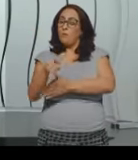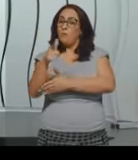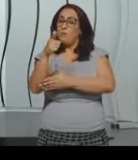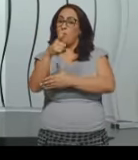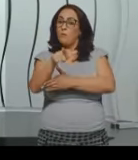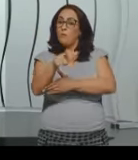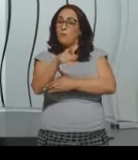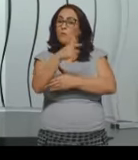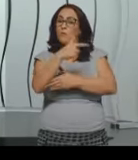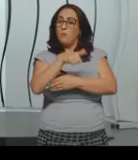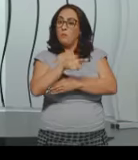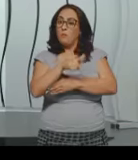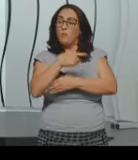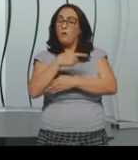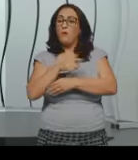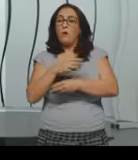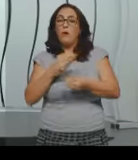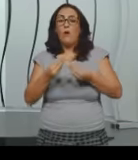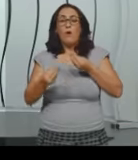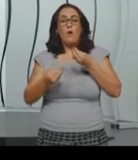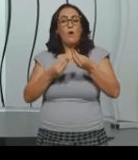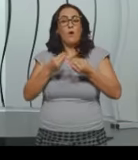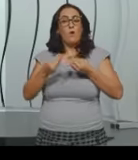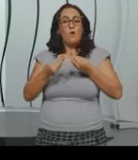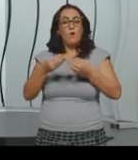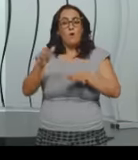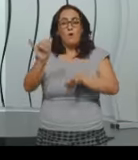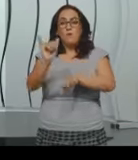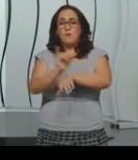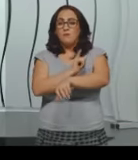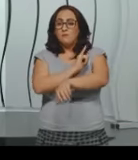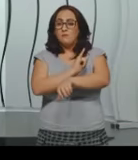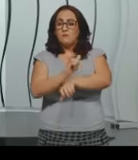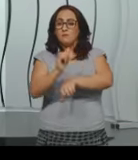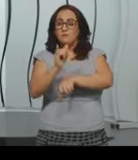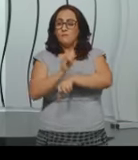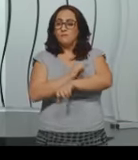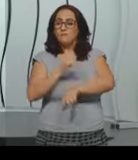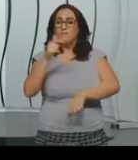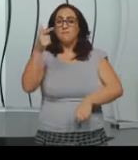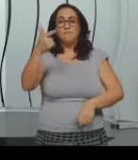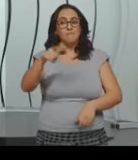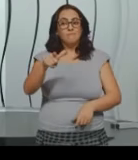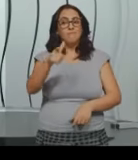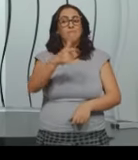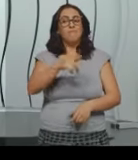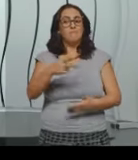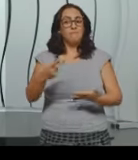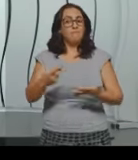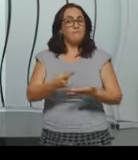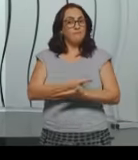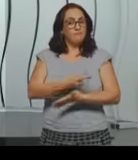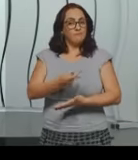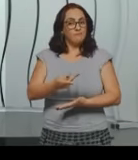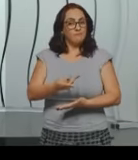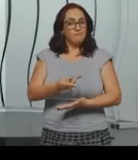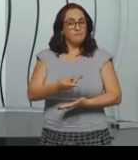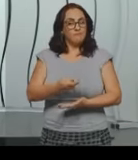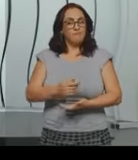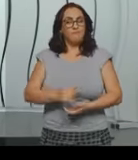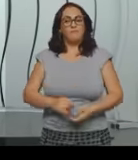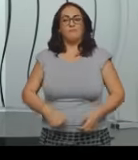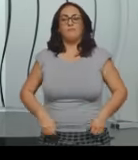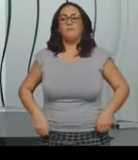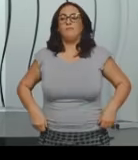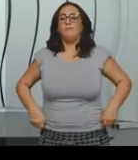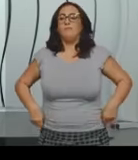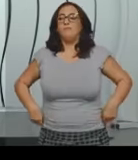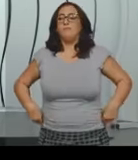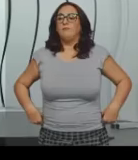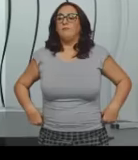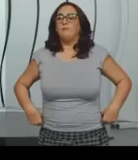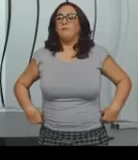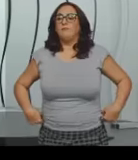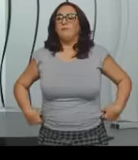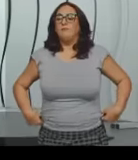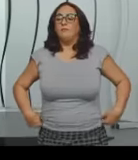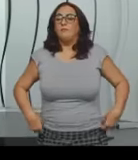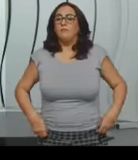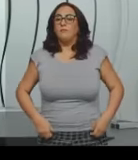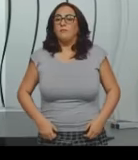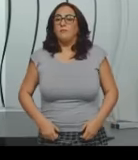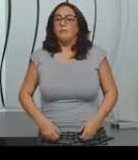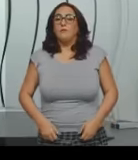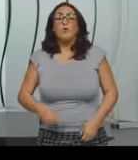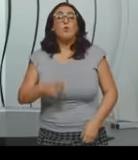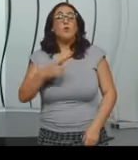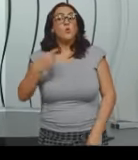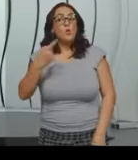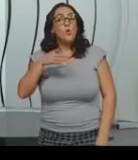essa estratégia reprodutiva que essas plantas possuem. Vamos lá então. Nós sabemos então que a